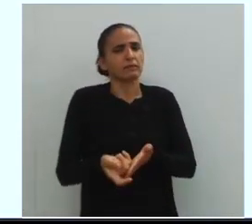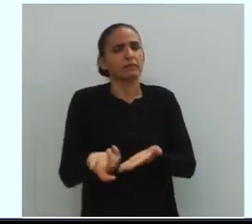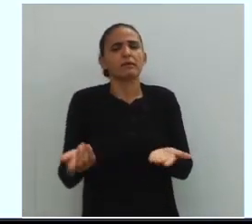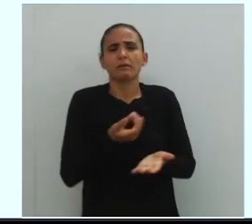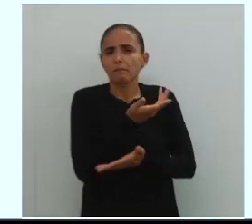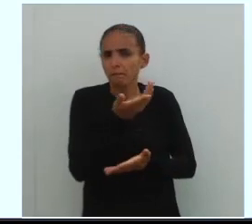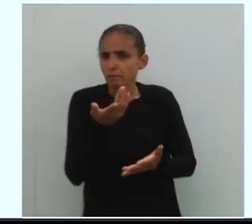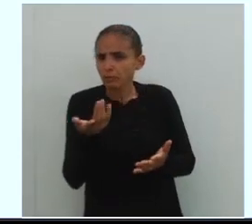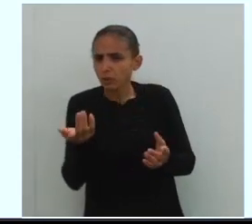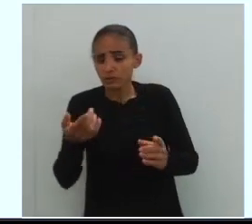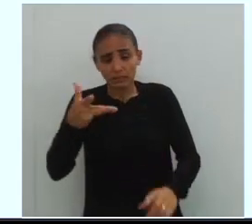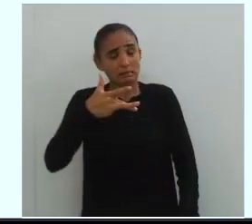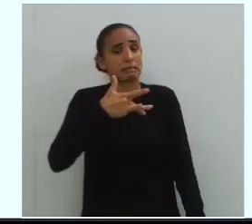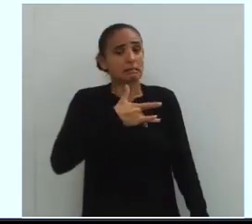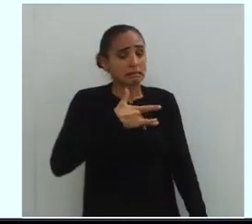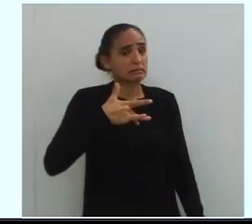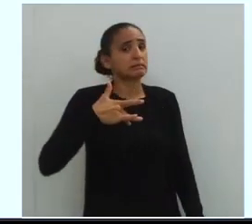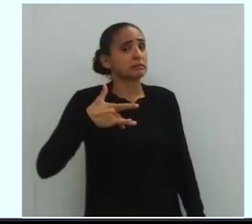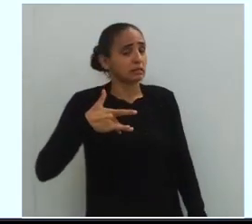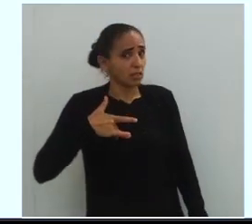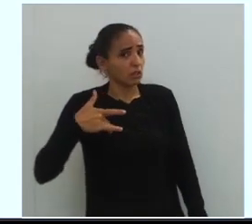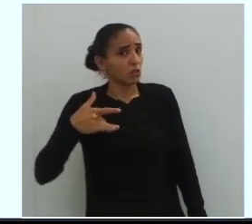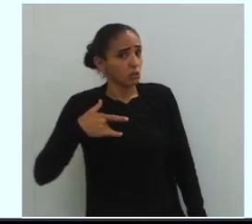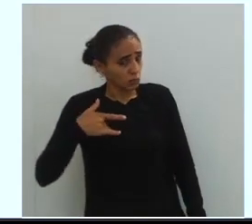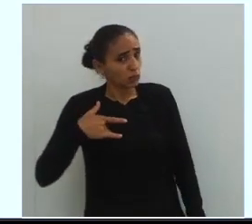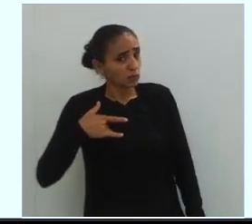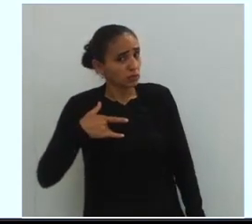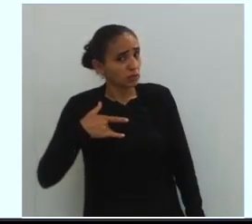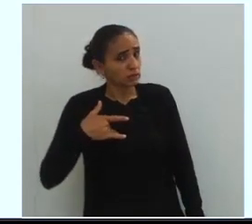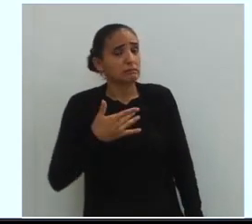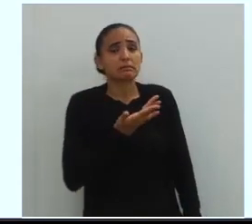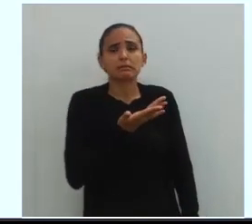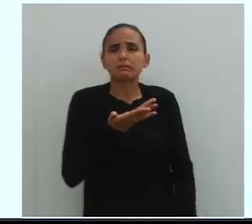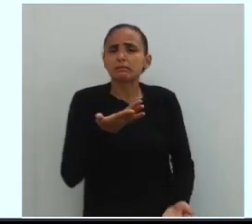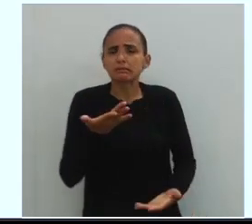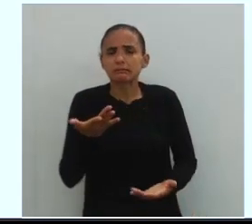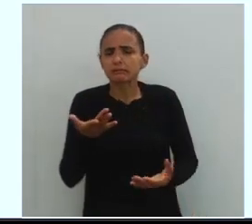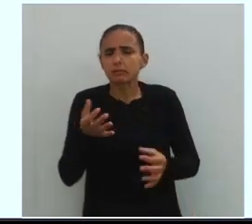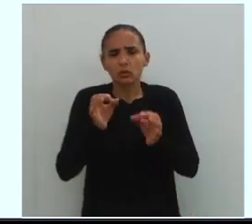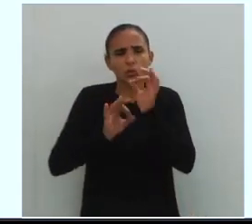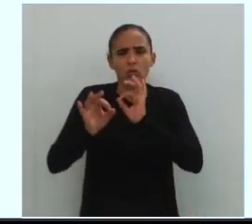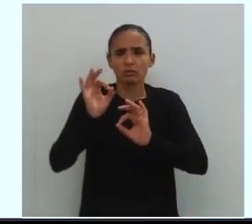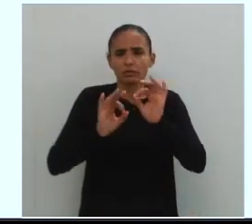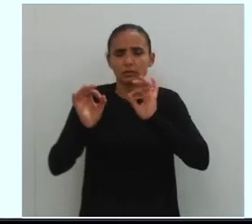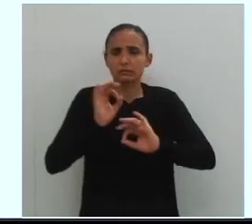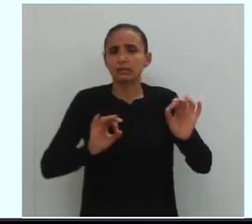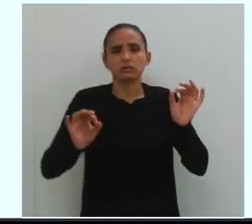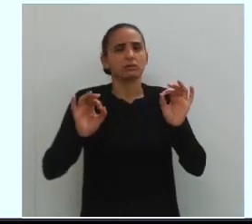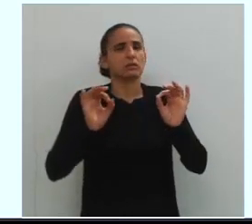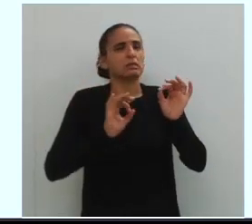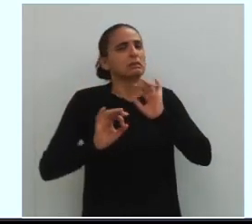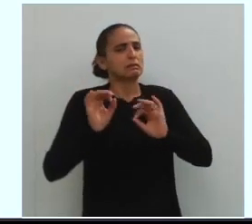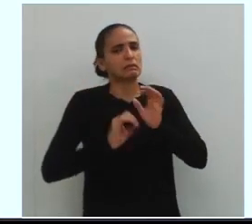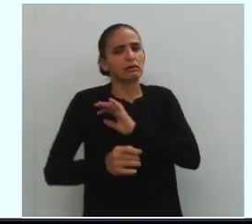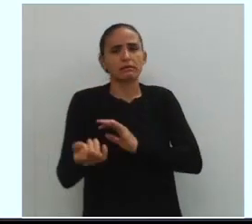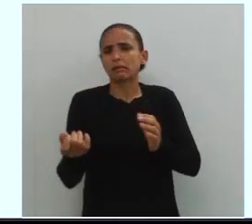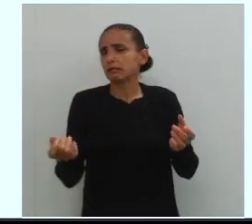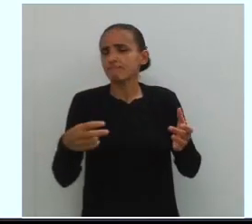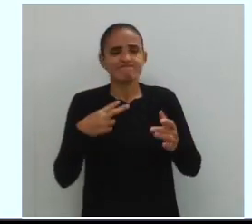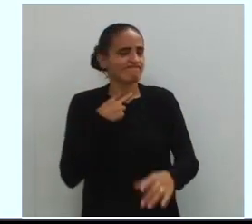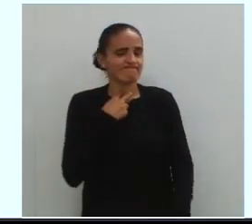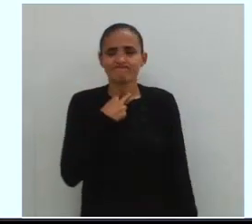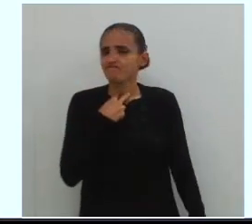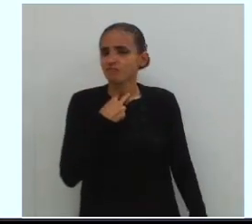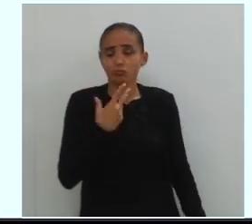de ponto de vista da saúde, que são substâncias que são ilegais, Mas existem também